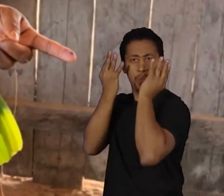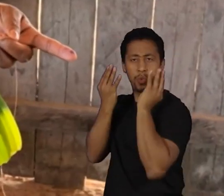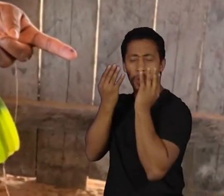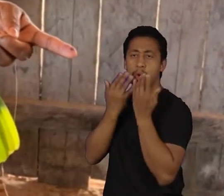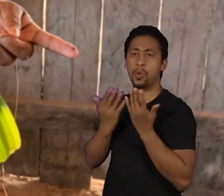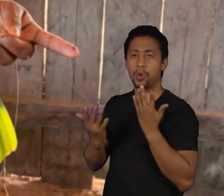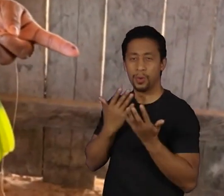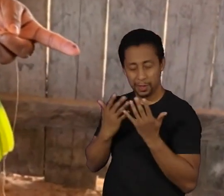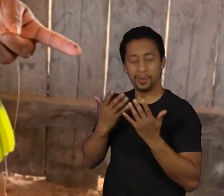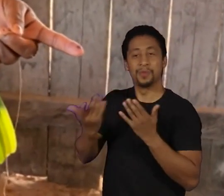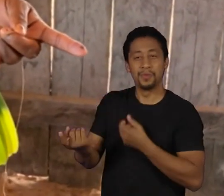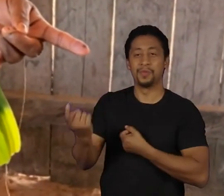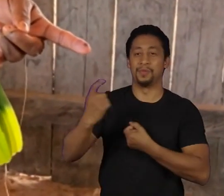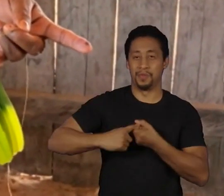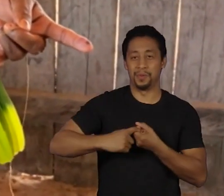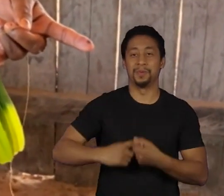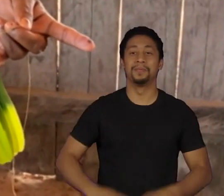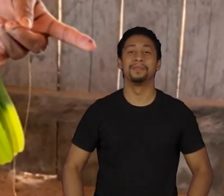renasce.